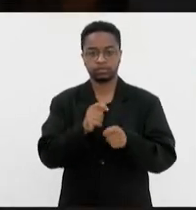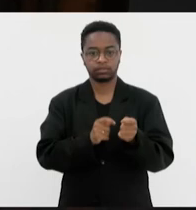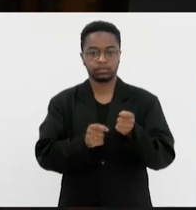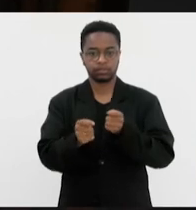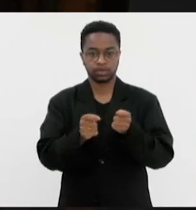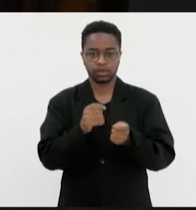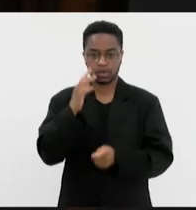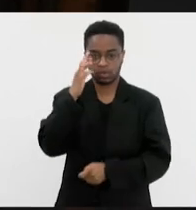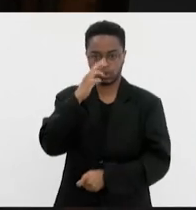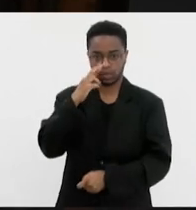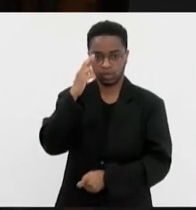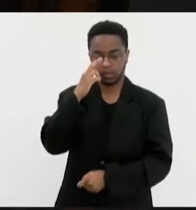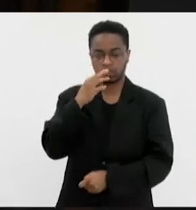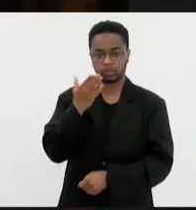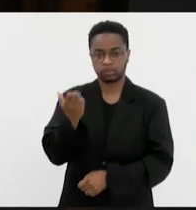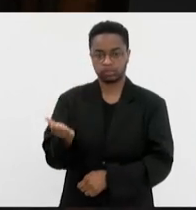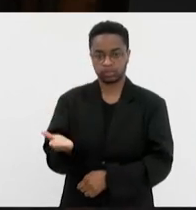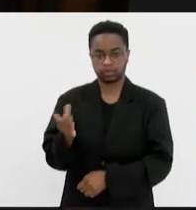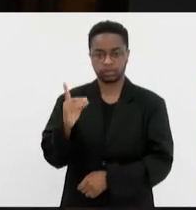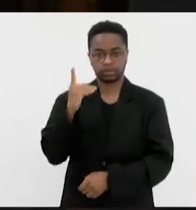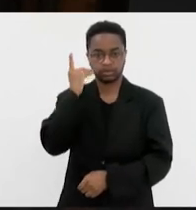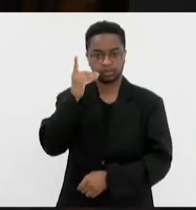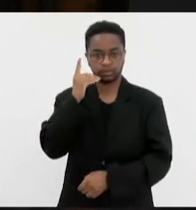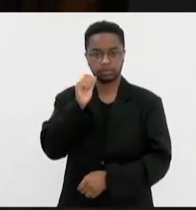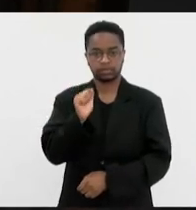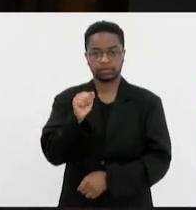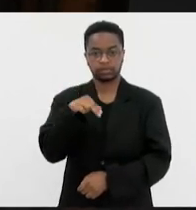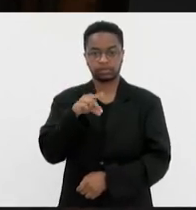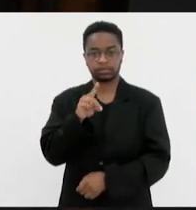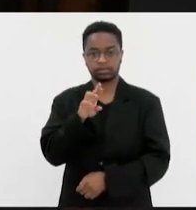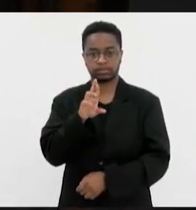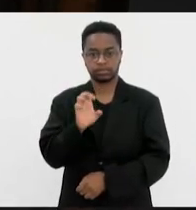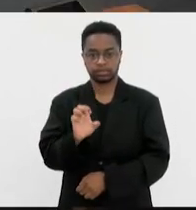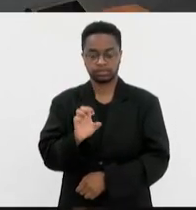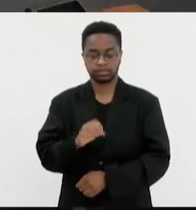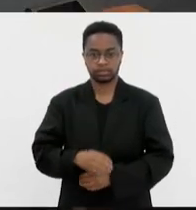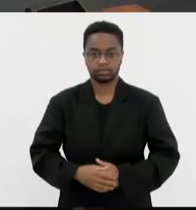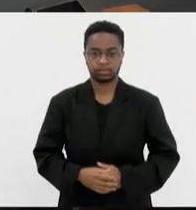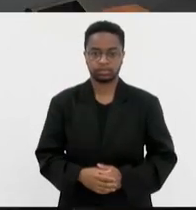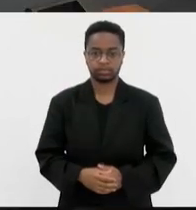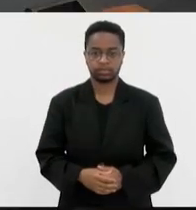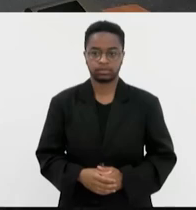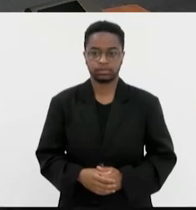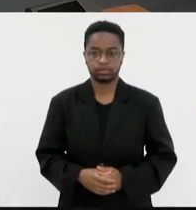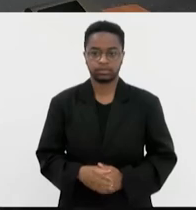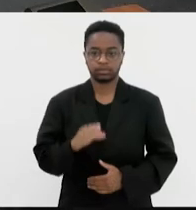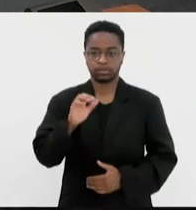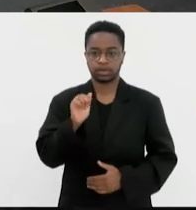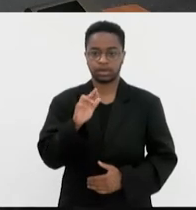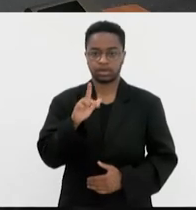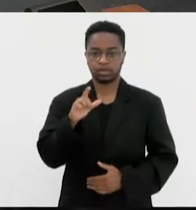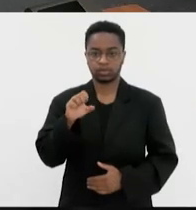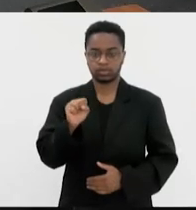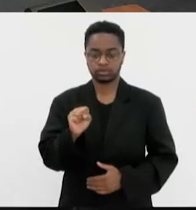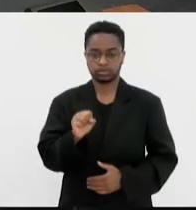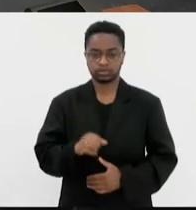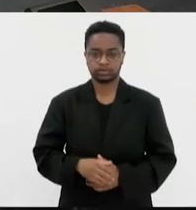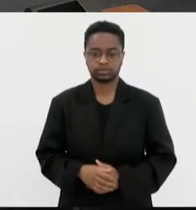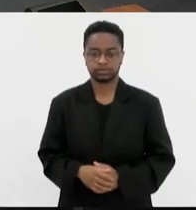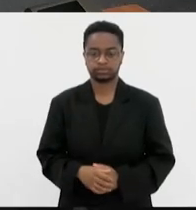Financeira e Controle, deputado André Correia, deputado Carlos Macedo,